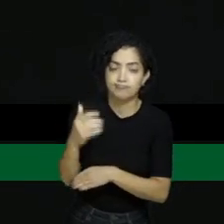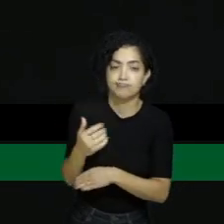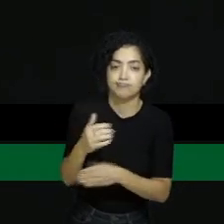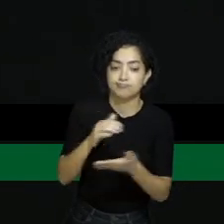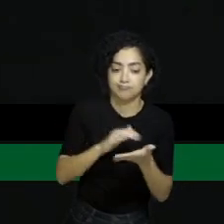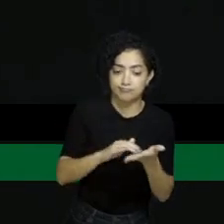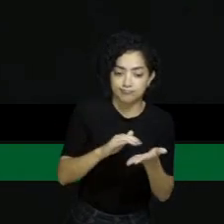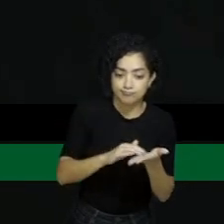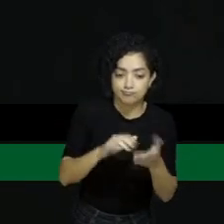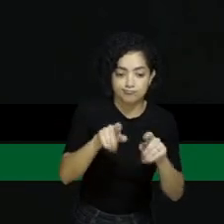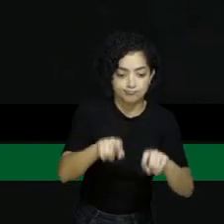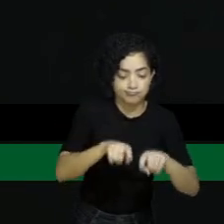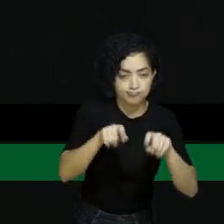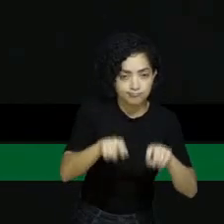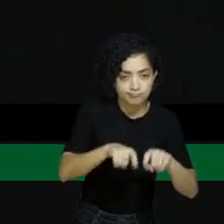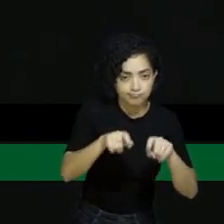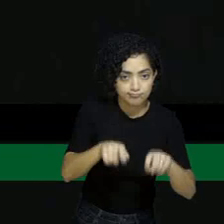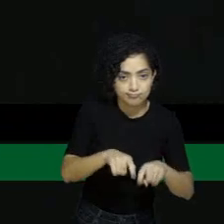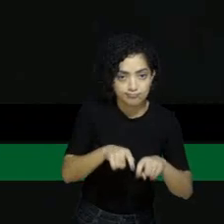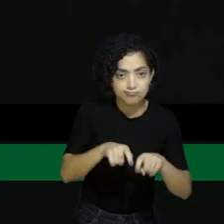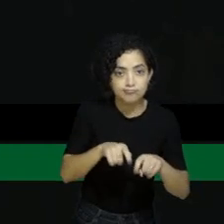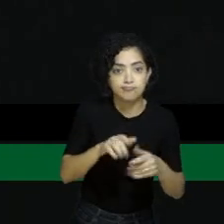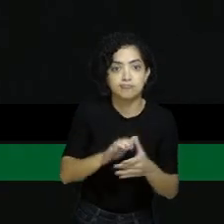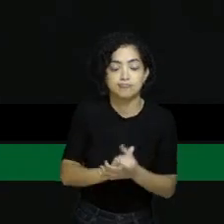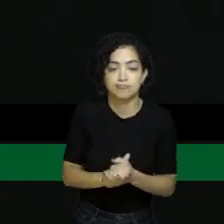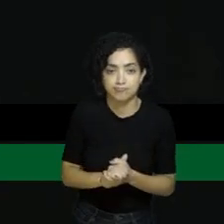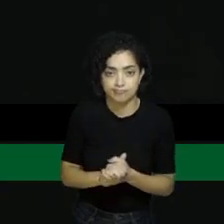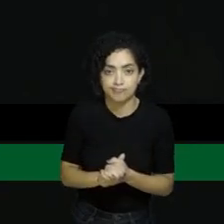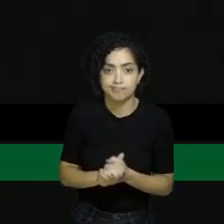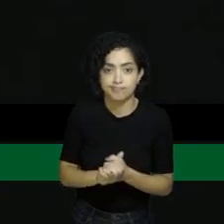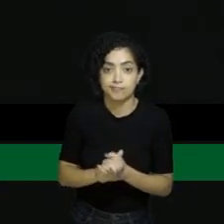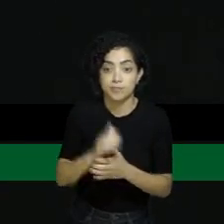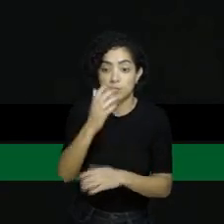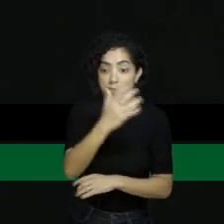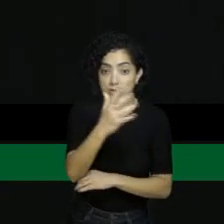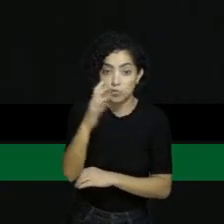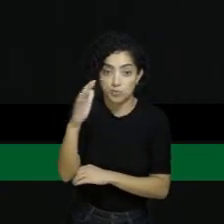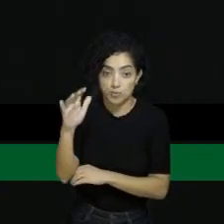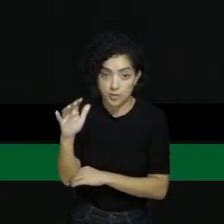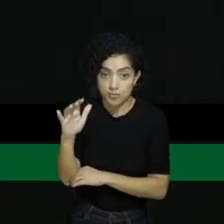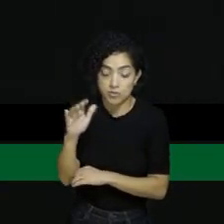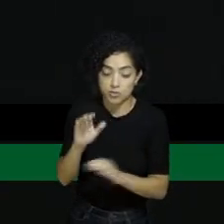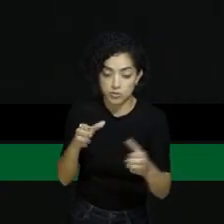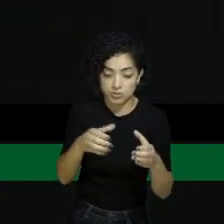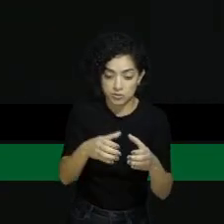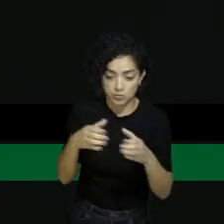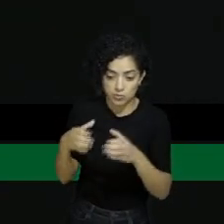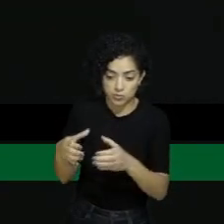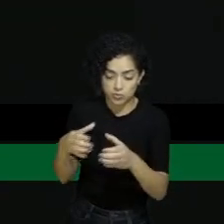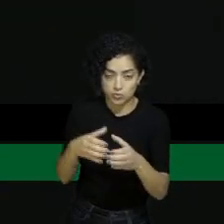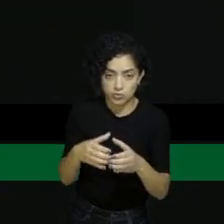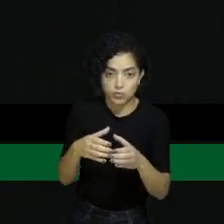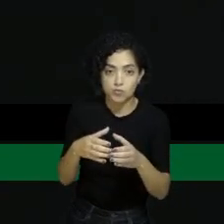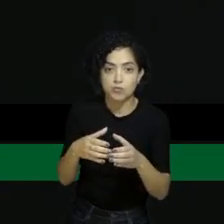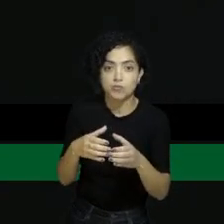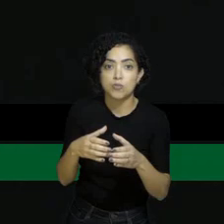da Agricultura, que o Instituto do Meio Ambiente, que são os órgãos, pela